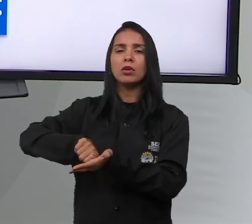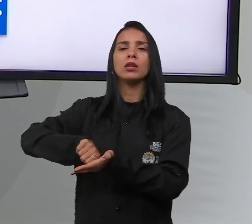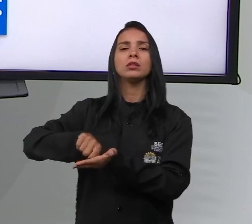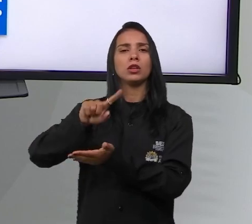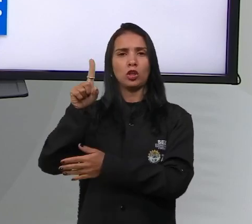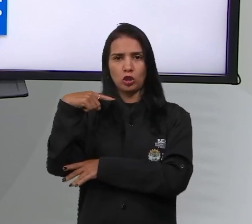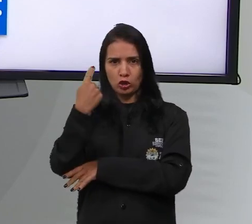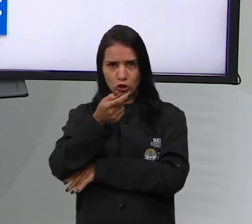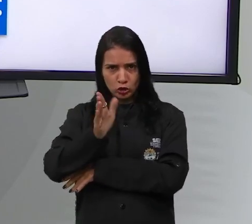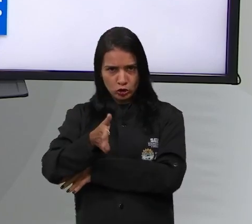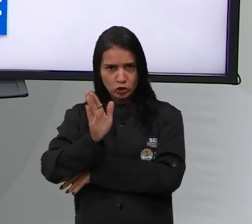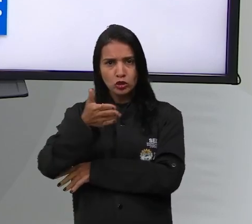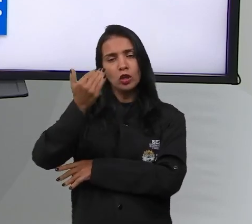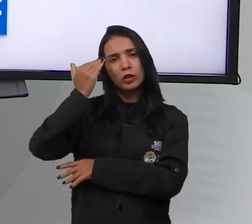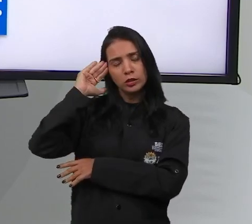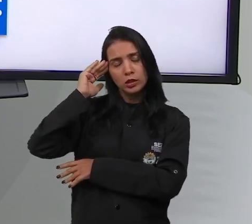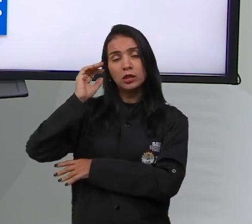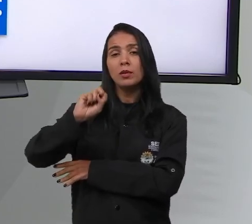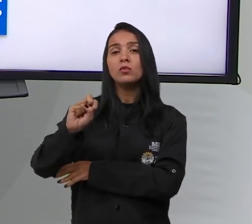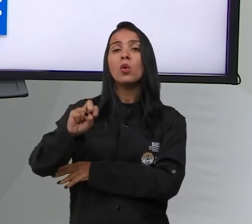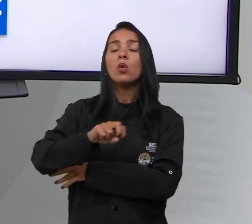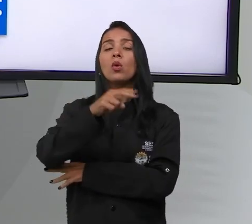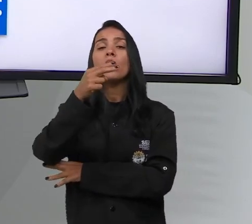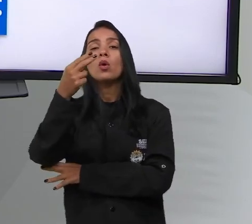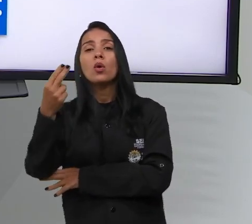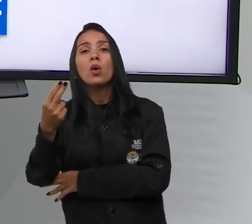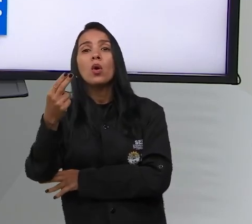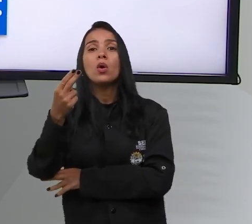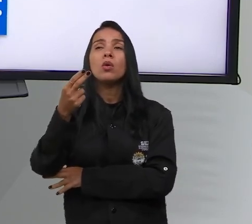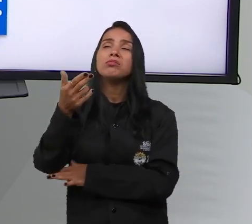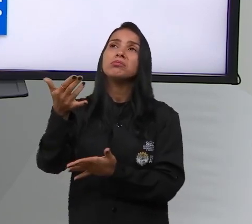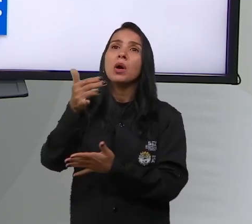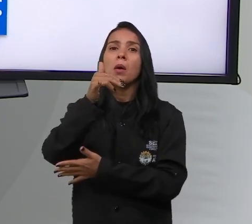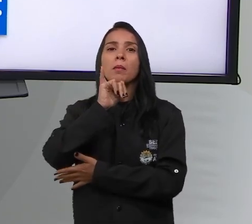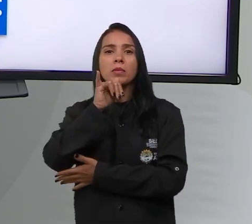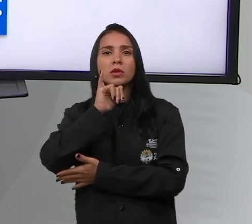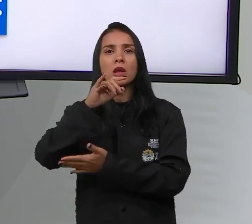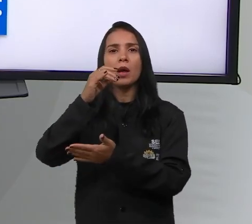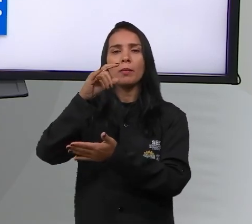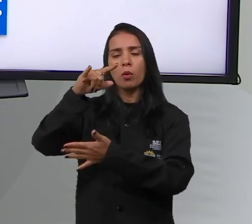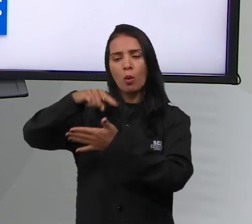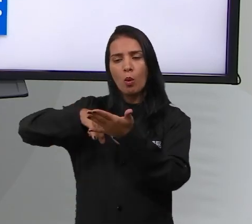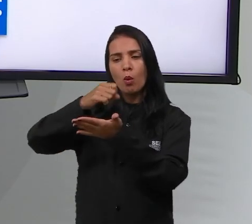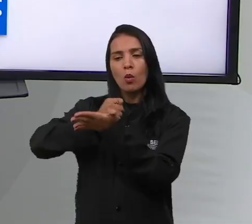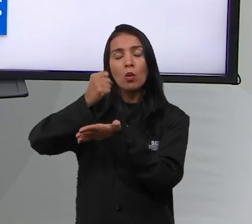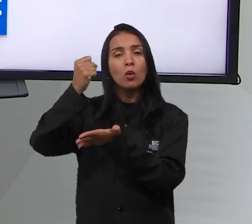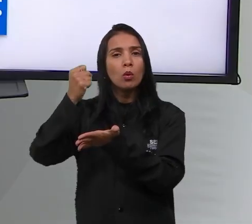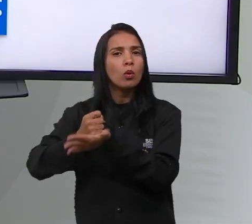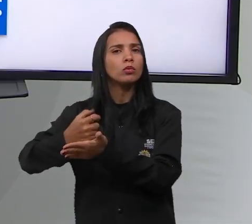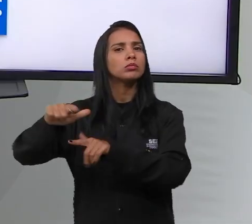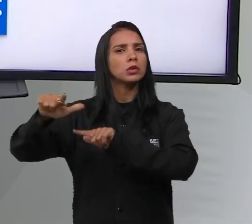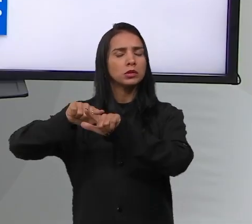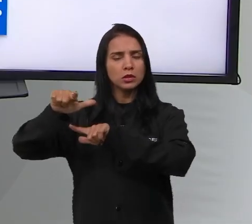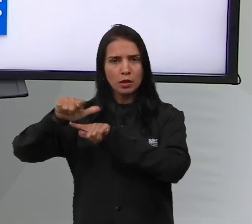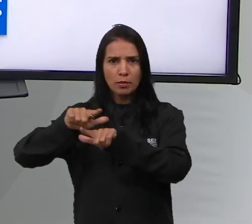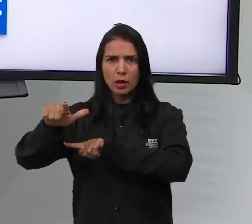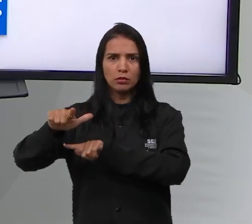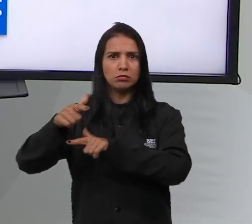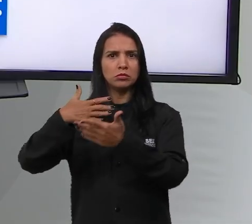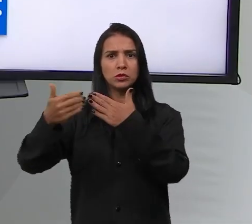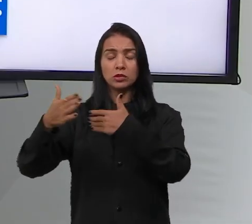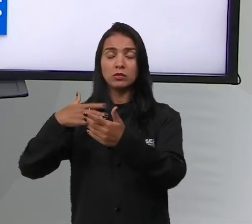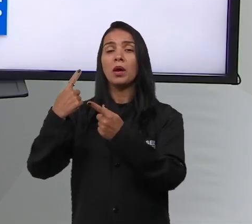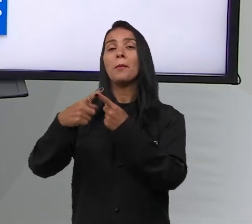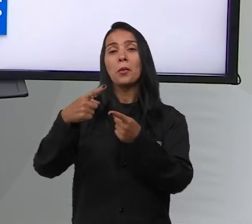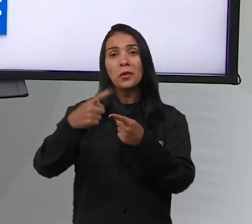entendemos popularmente, ou até mesmo um contrato de trabalho. Afinal, a própria carteira